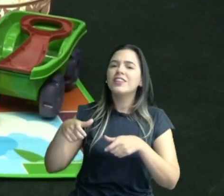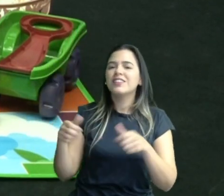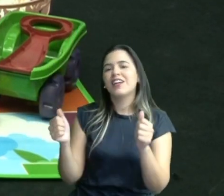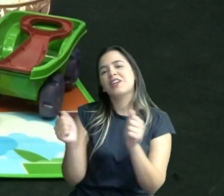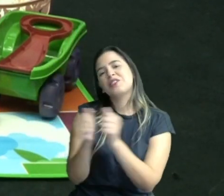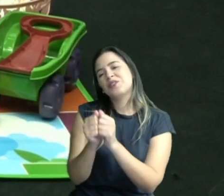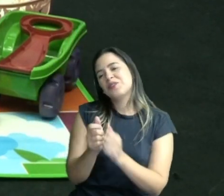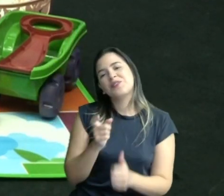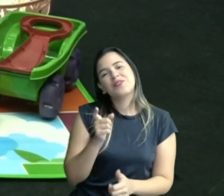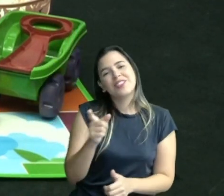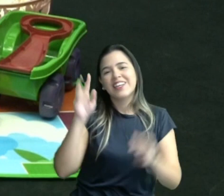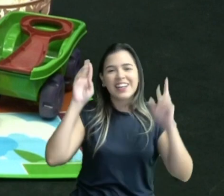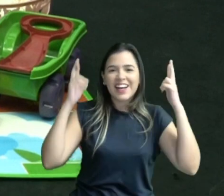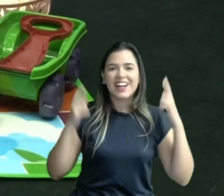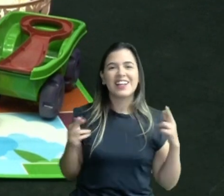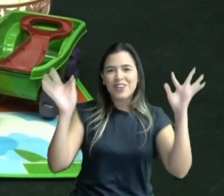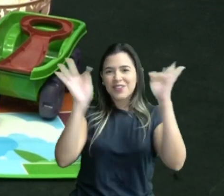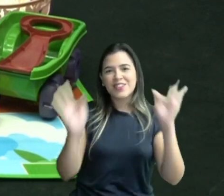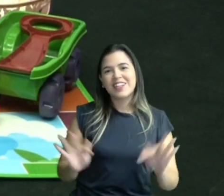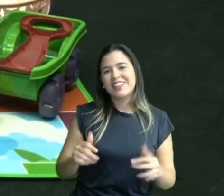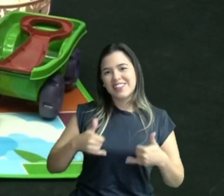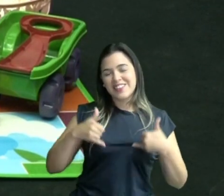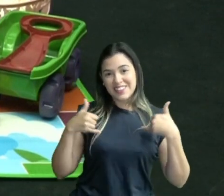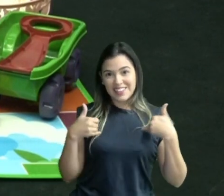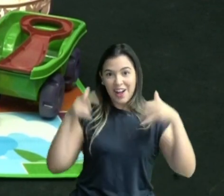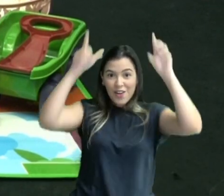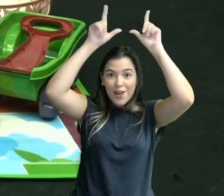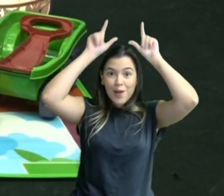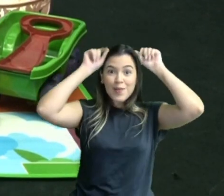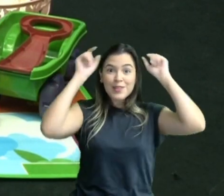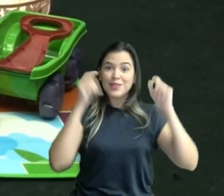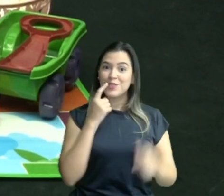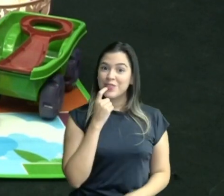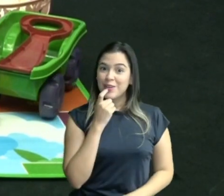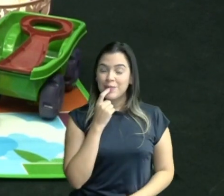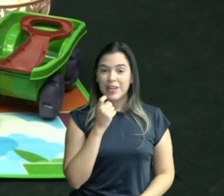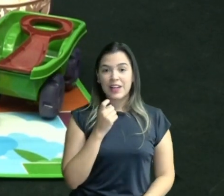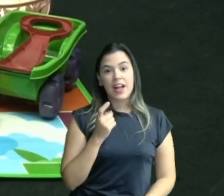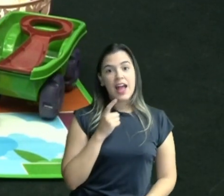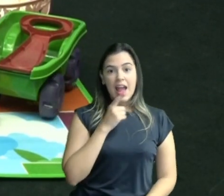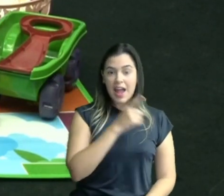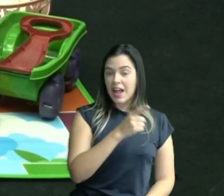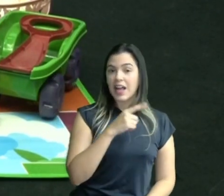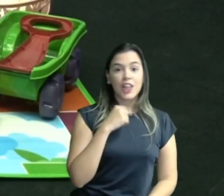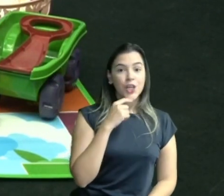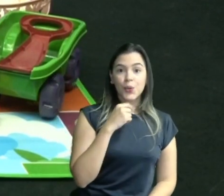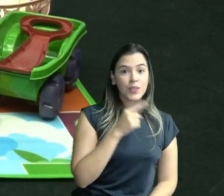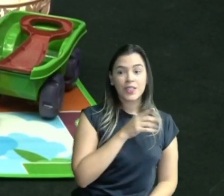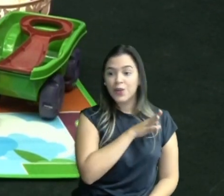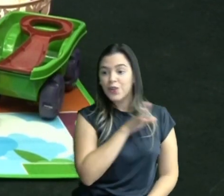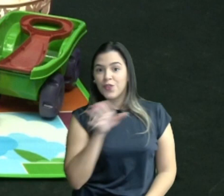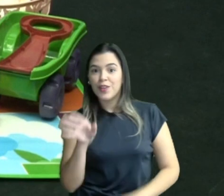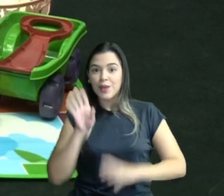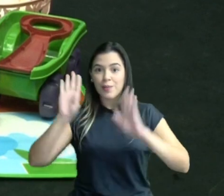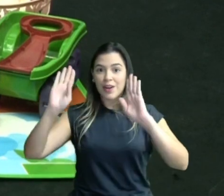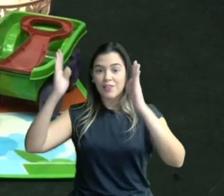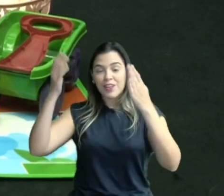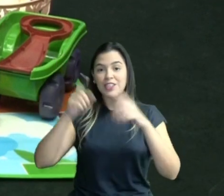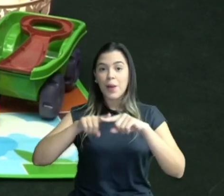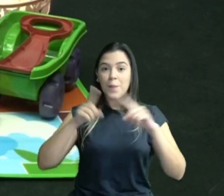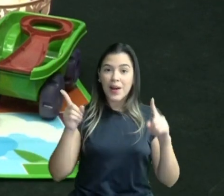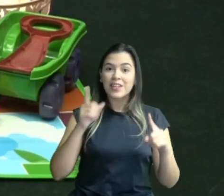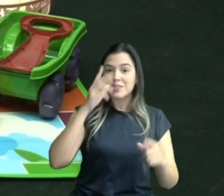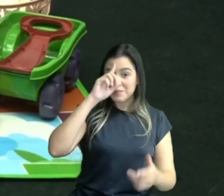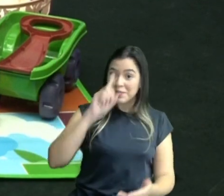caixinhos feliz aniversário Chapeuzinho Vermelho ela não conseguiu ir mas enviou uma correspondência